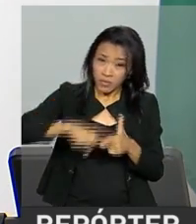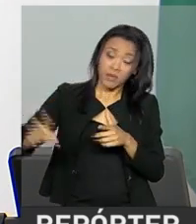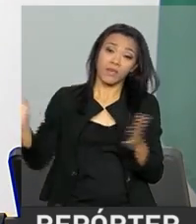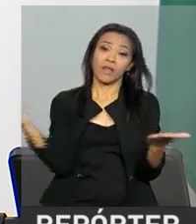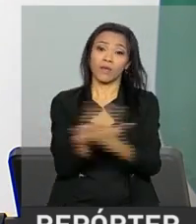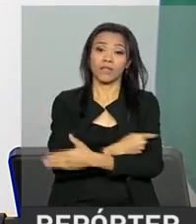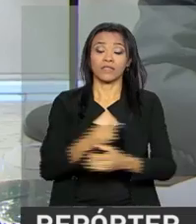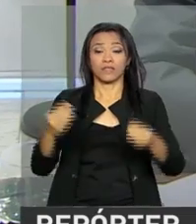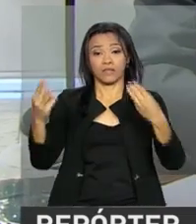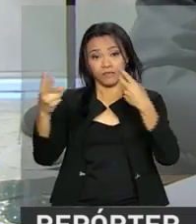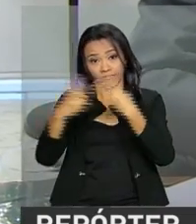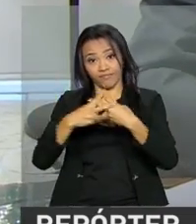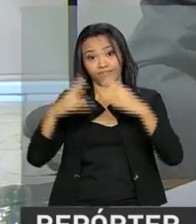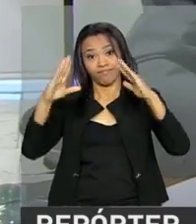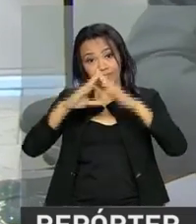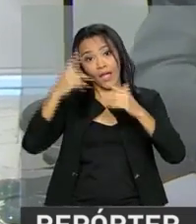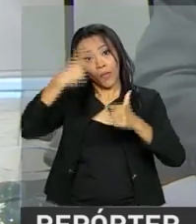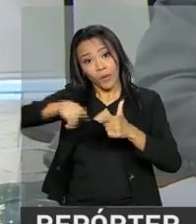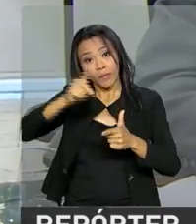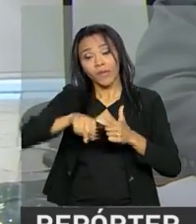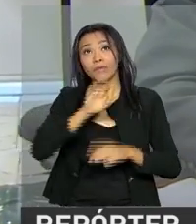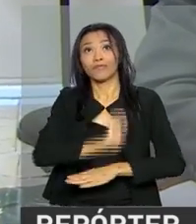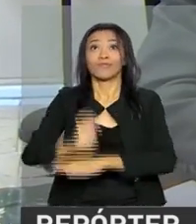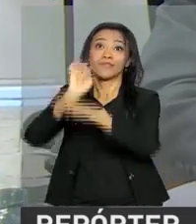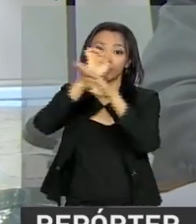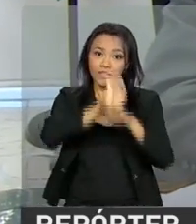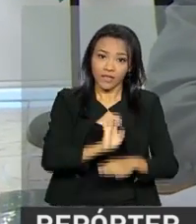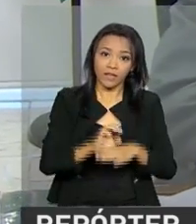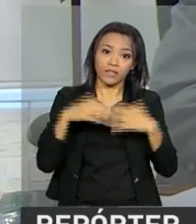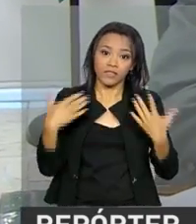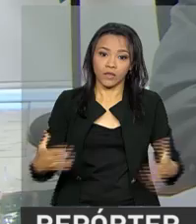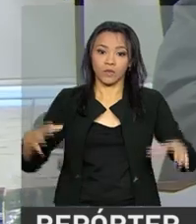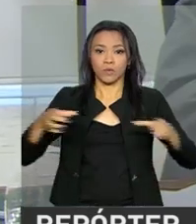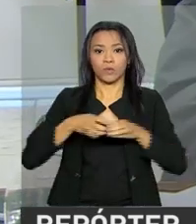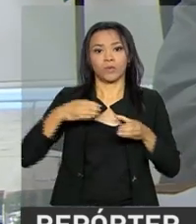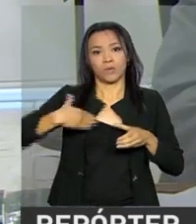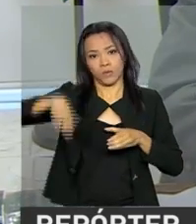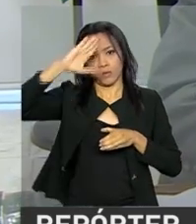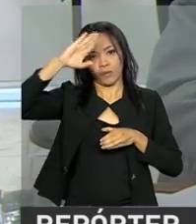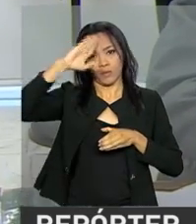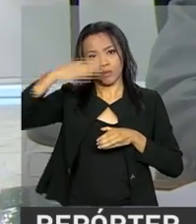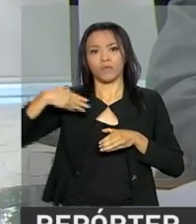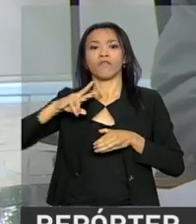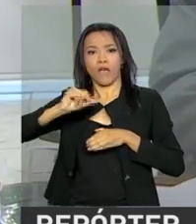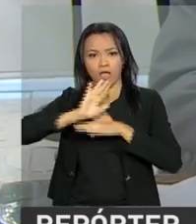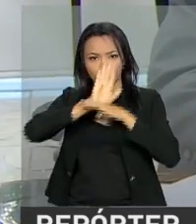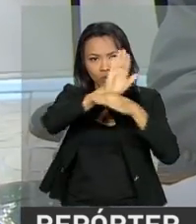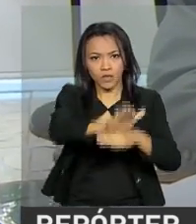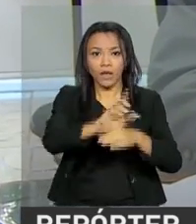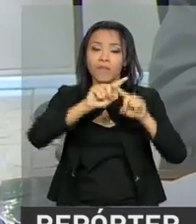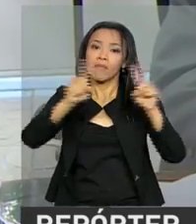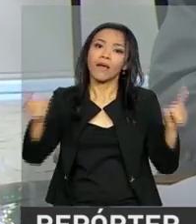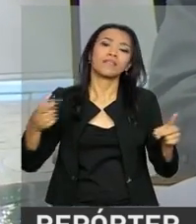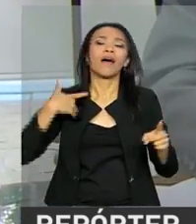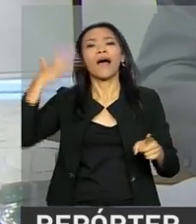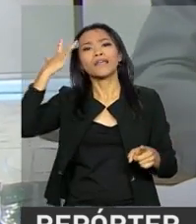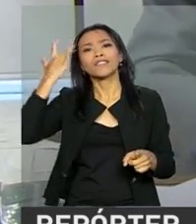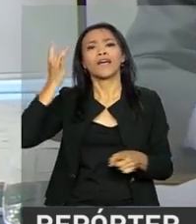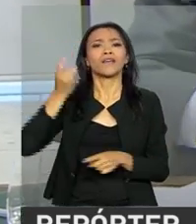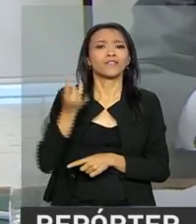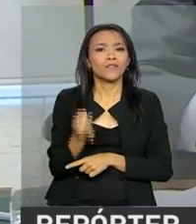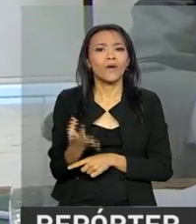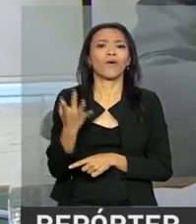problema nacional. Segundo ele, as Forças Armadas vão ajudar, mas advertiu que é uma ilusão achar que apenas